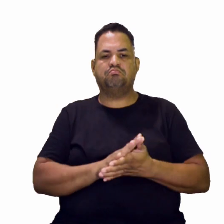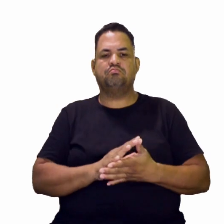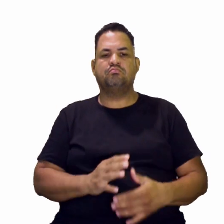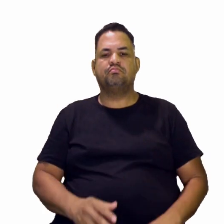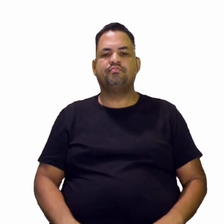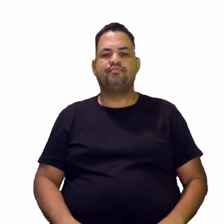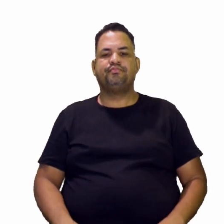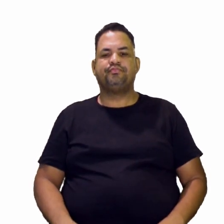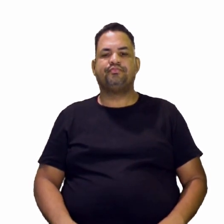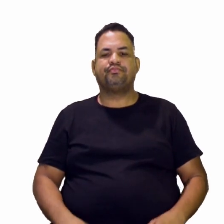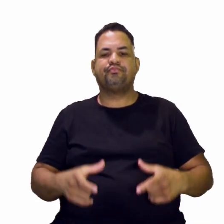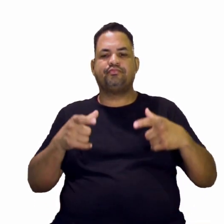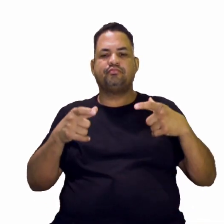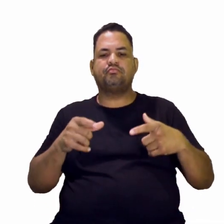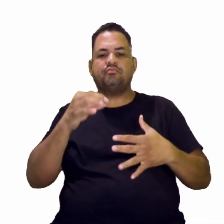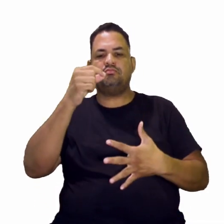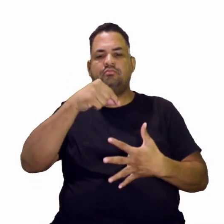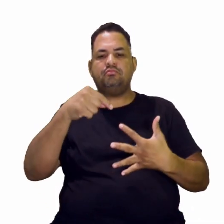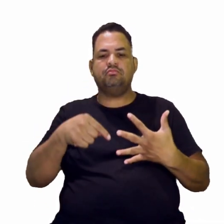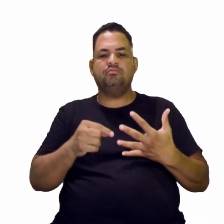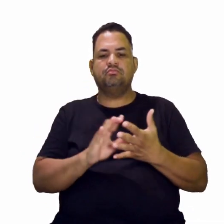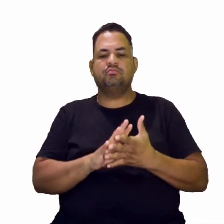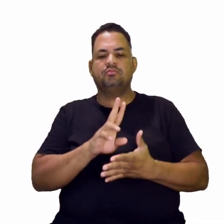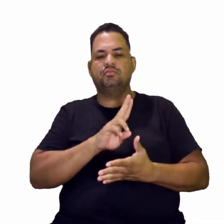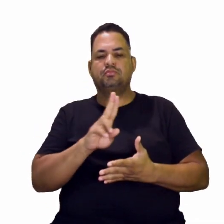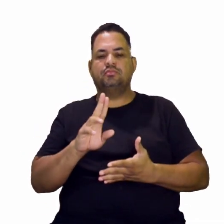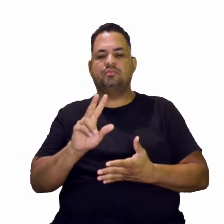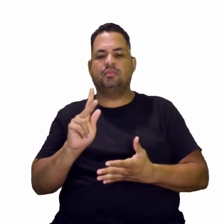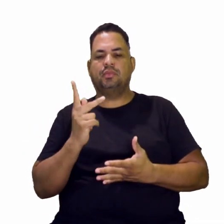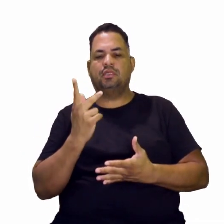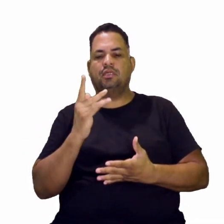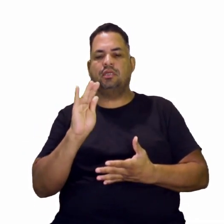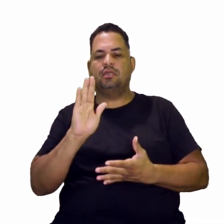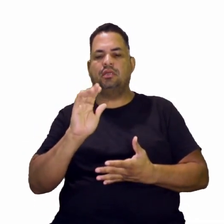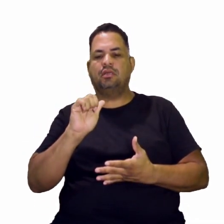do outro. Esse lugar onde a espécie vive recebe o nome de